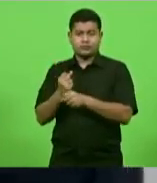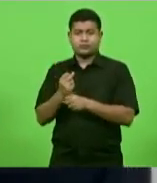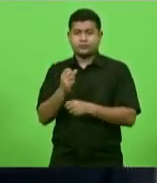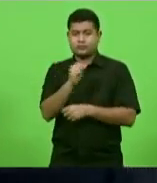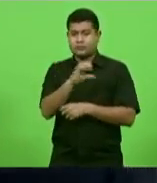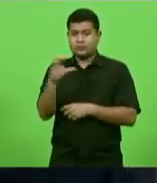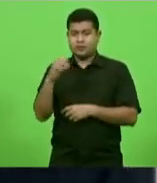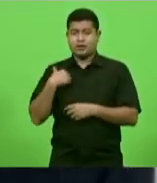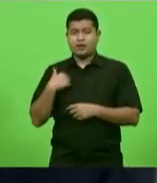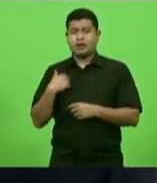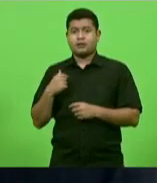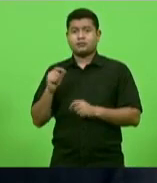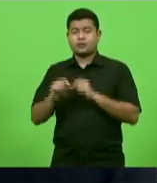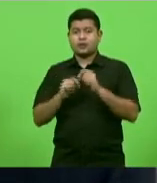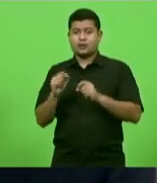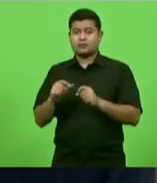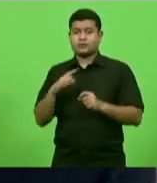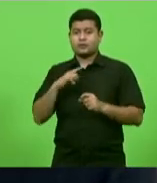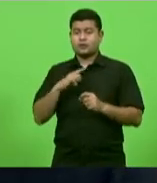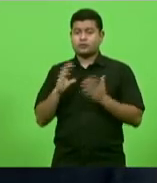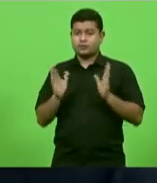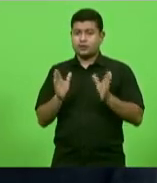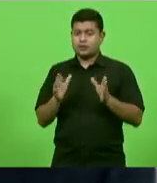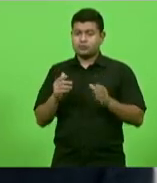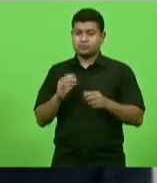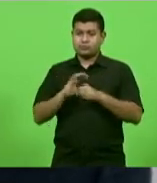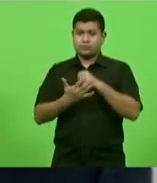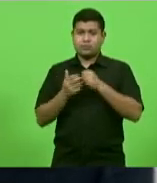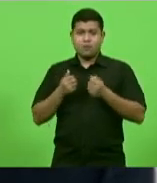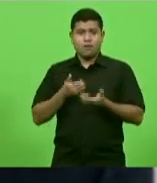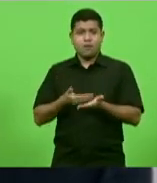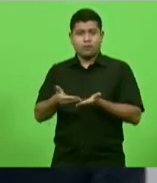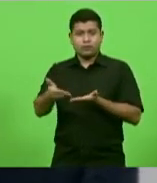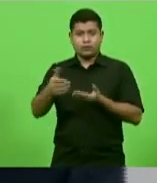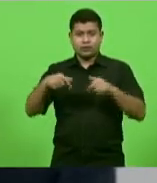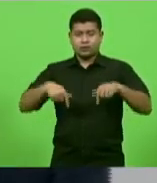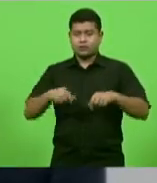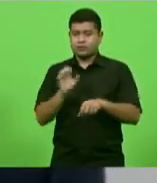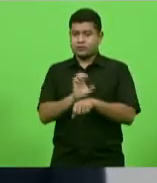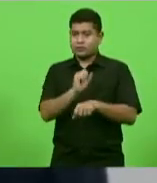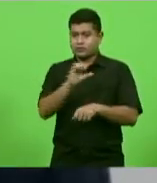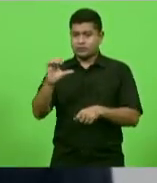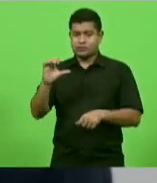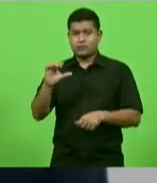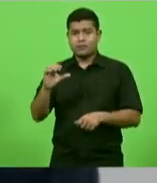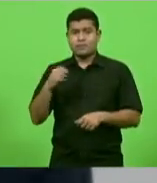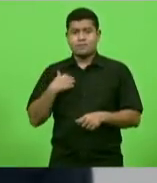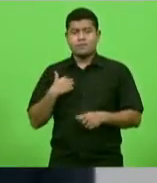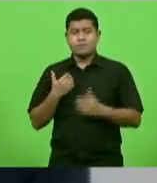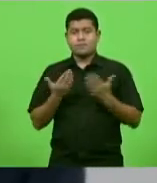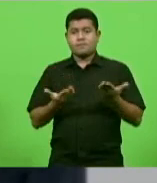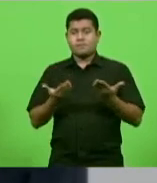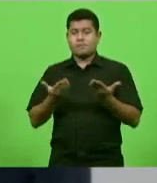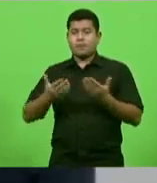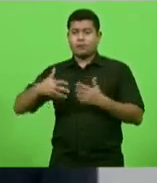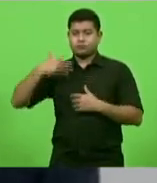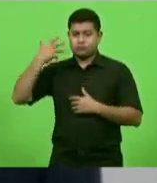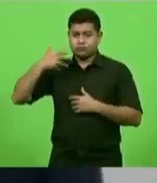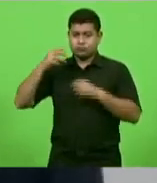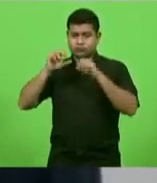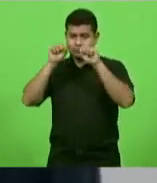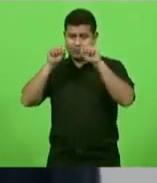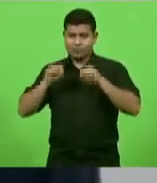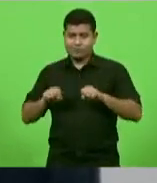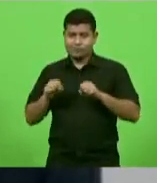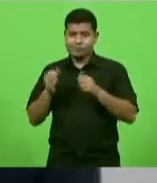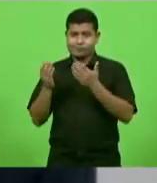ao cenário da pandemia já instalado. Nesse mesmo depoimento, louva-se por palavras ainda do senhor presidente